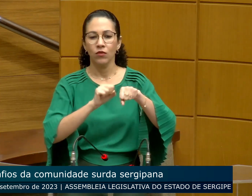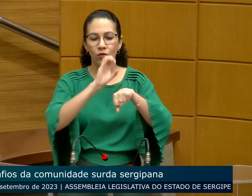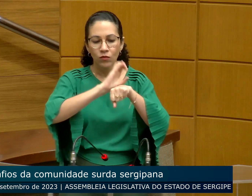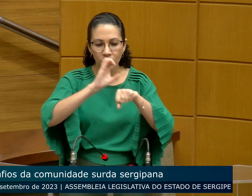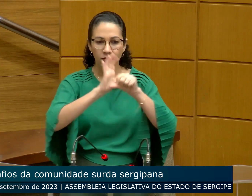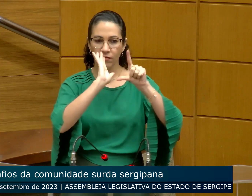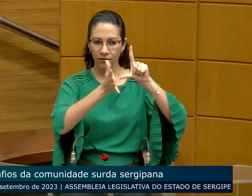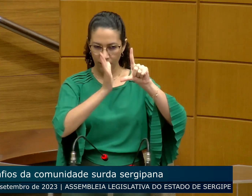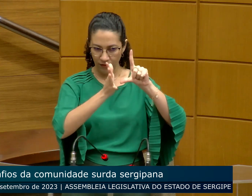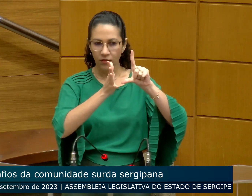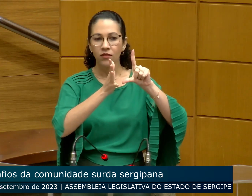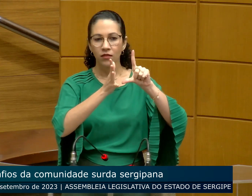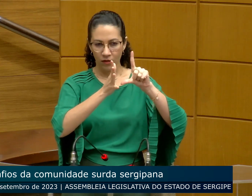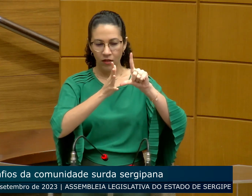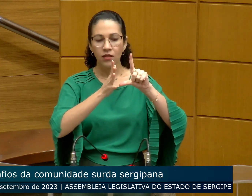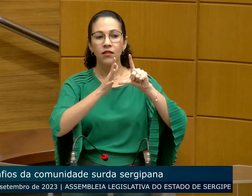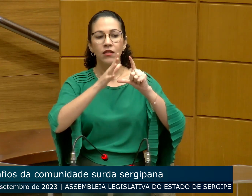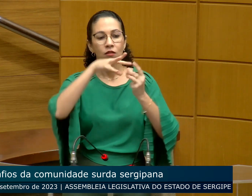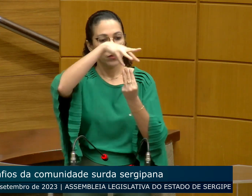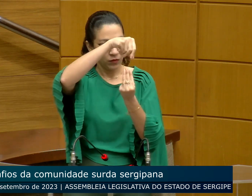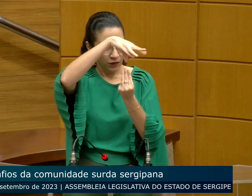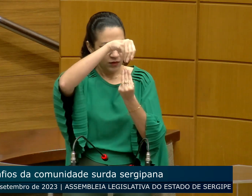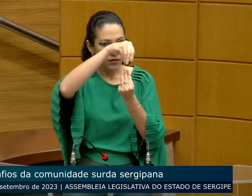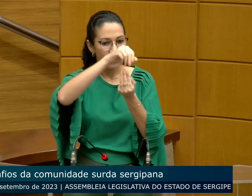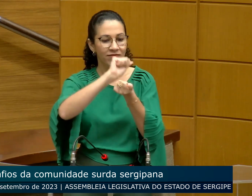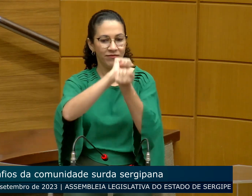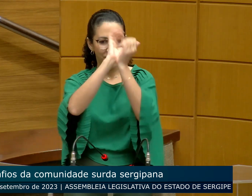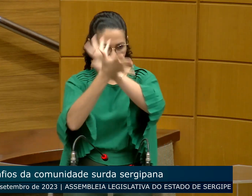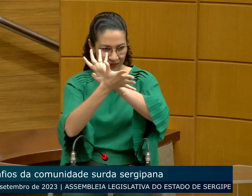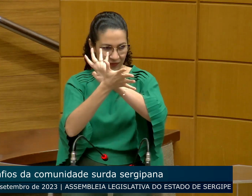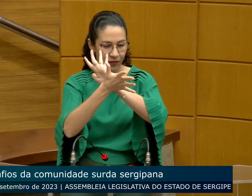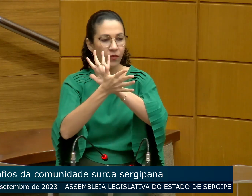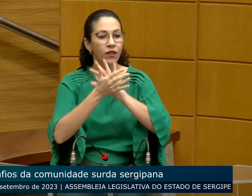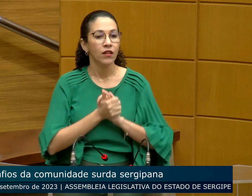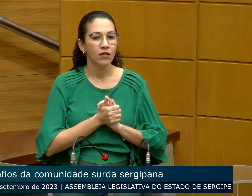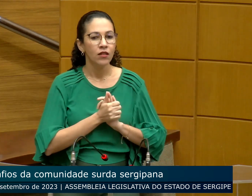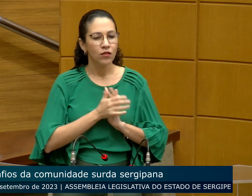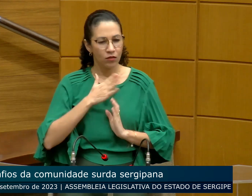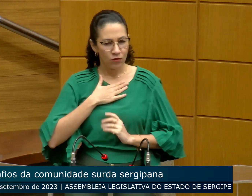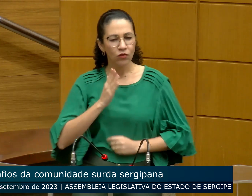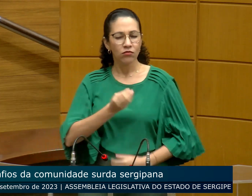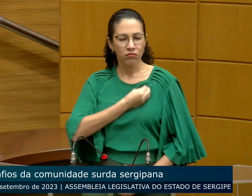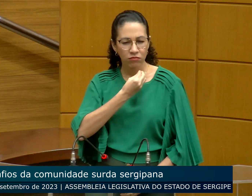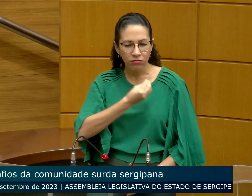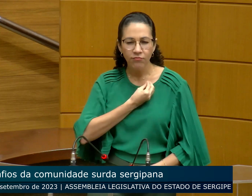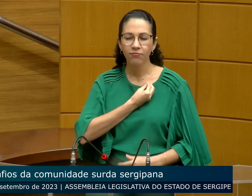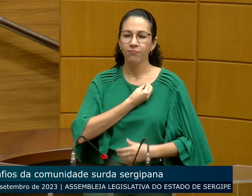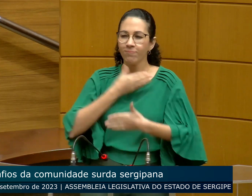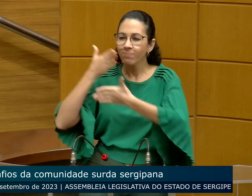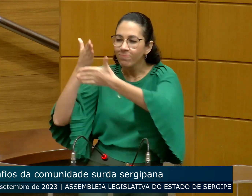Eu já sou formada, né, do curso de Letras Libras pela Universidade Federal de Sergipe.